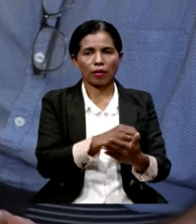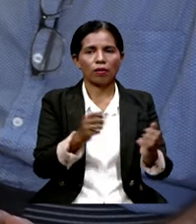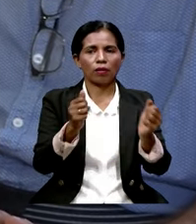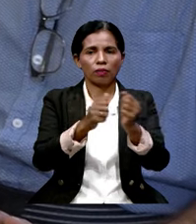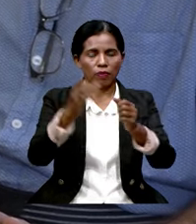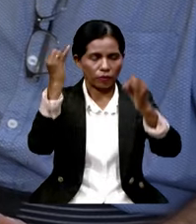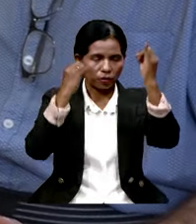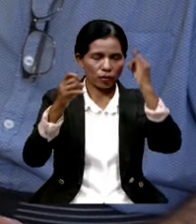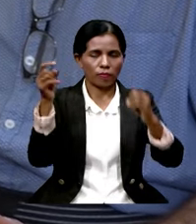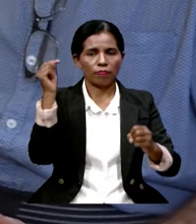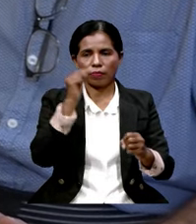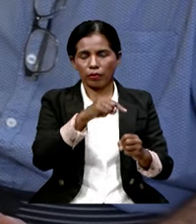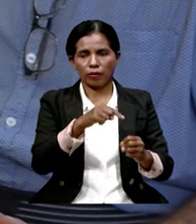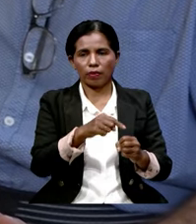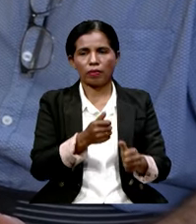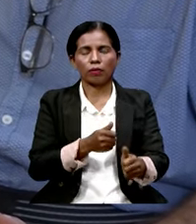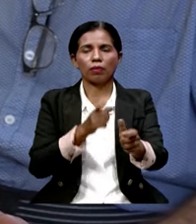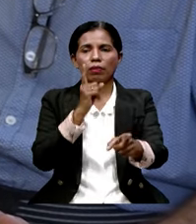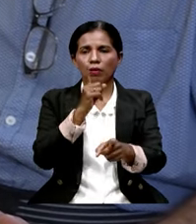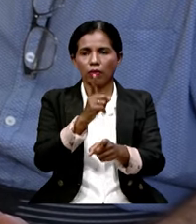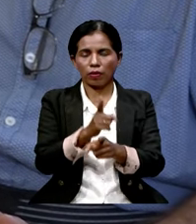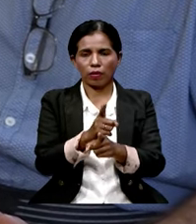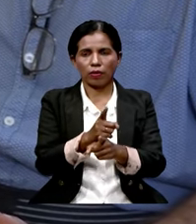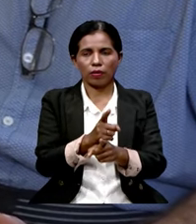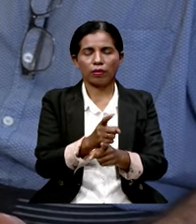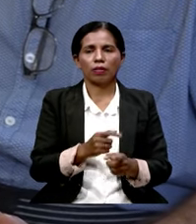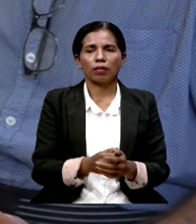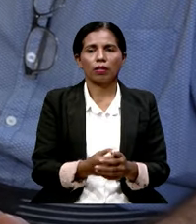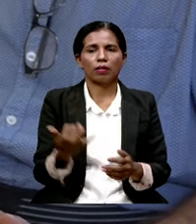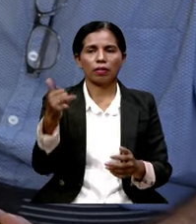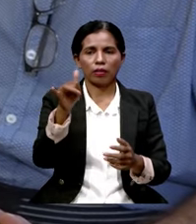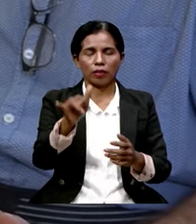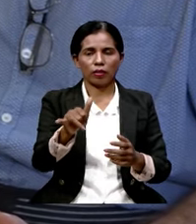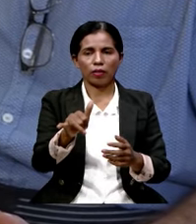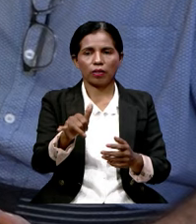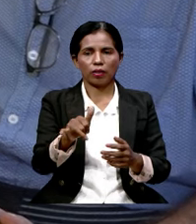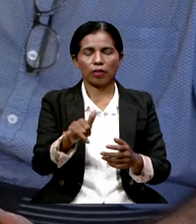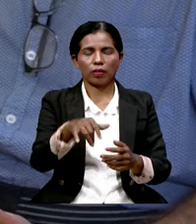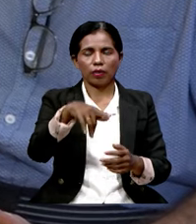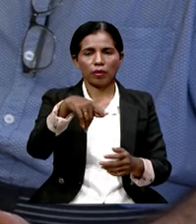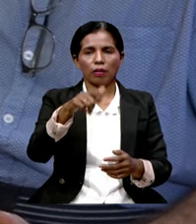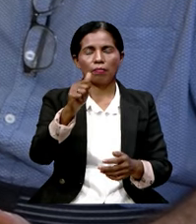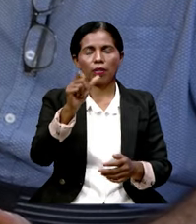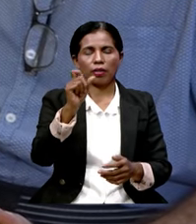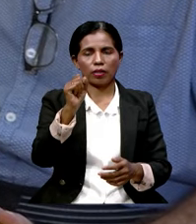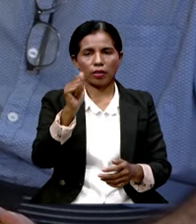informação falsa. Todos os cidadãos do Paquistão Nainsa